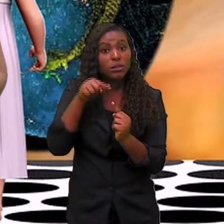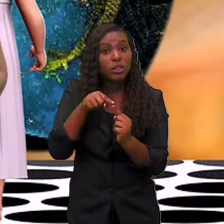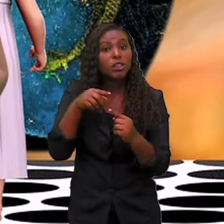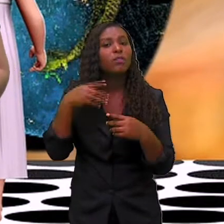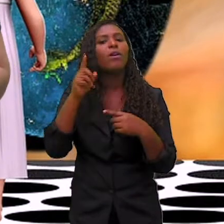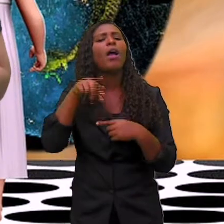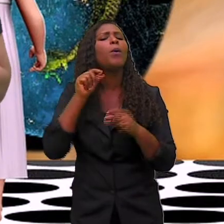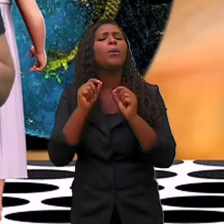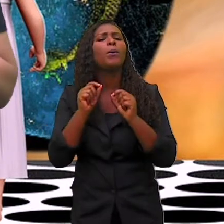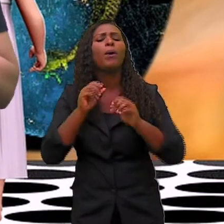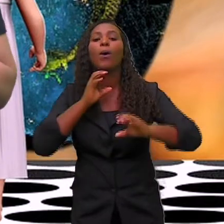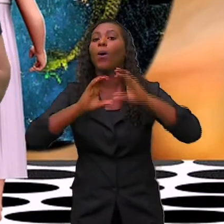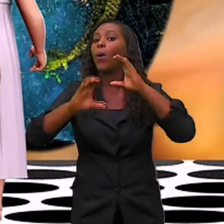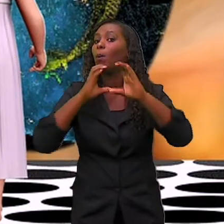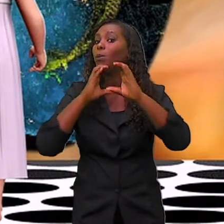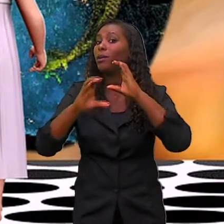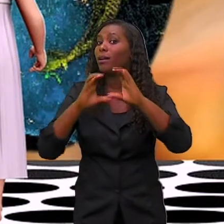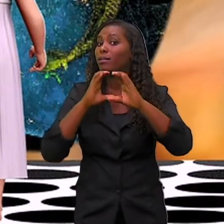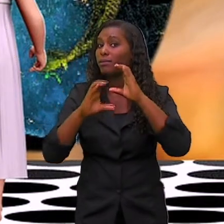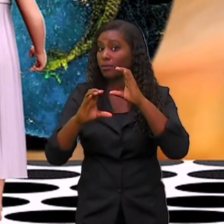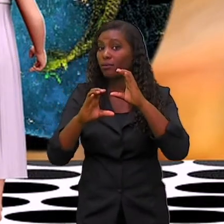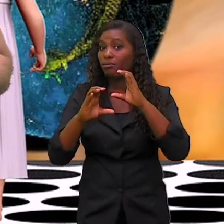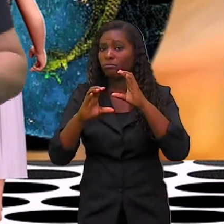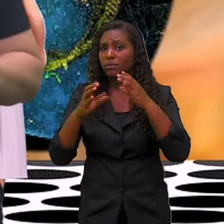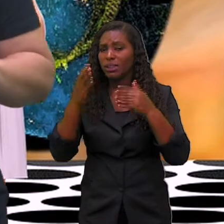comunicativa. Olha só,